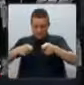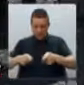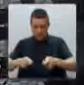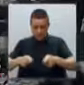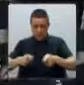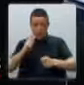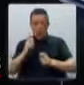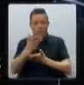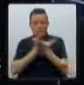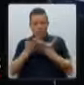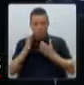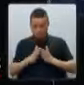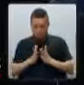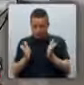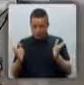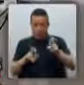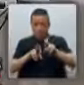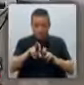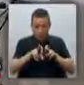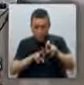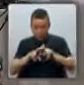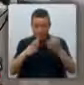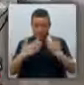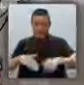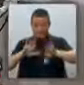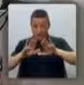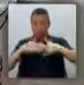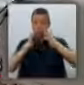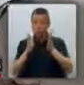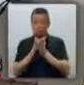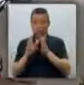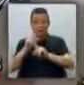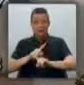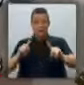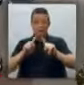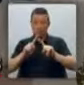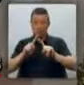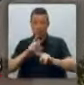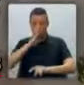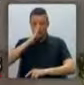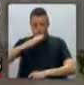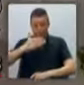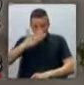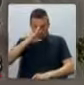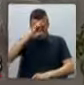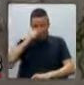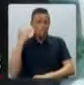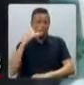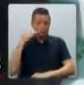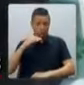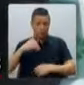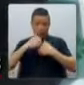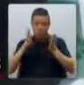Uma economia mais aberta e competitiva. Mas tudo isto não chega, diz o primeiro-ministro. Mesmo que tudo